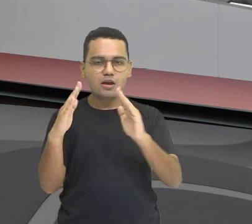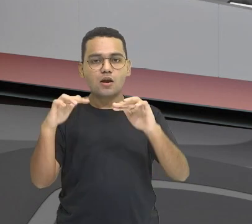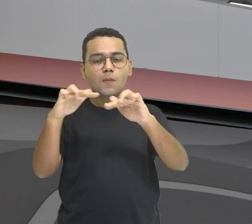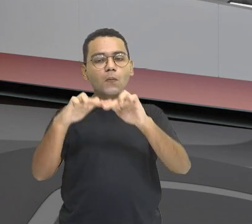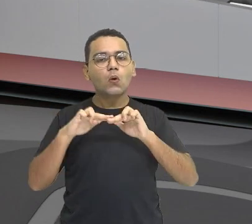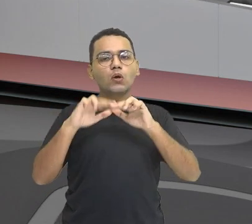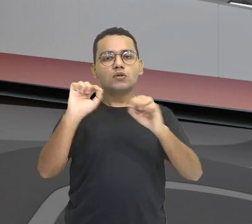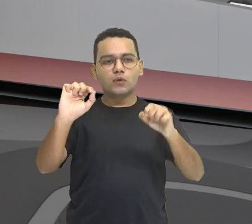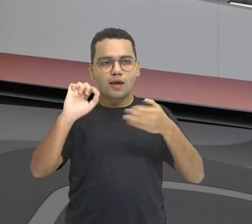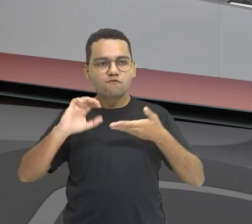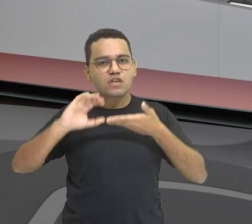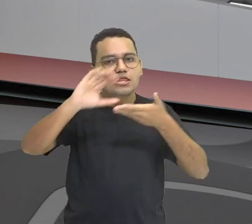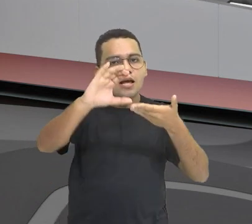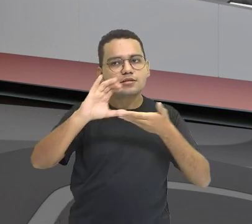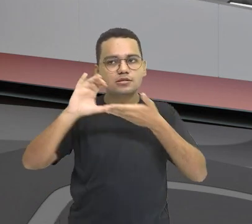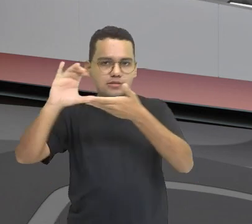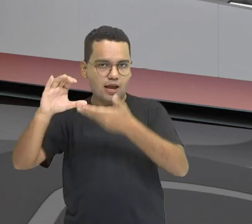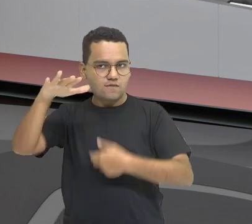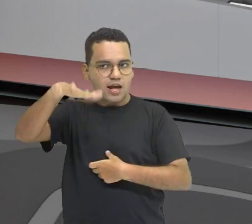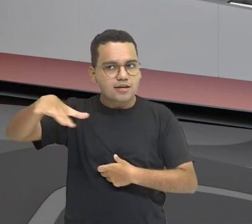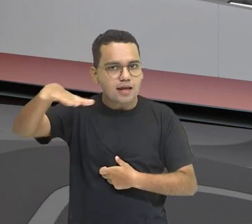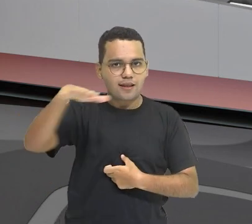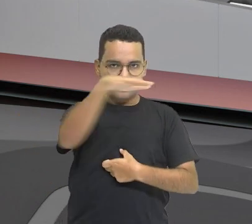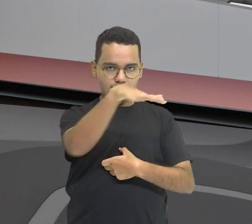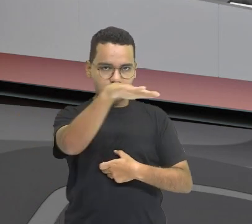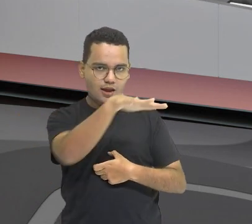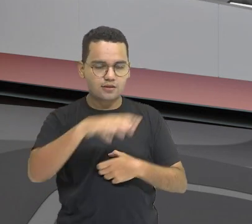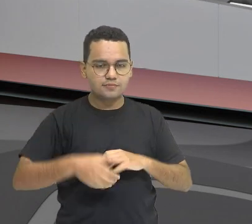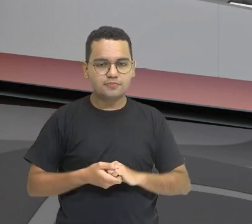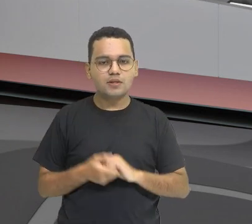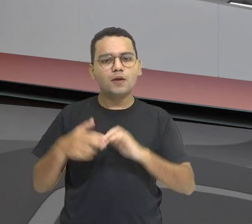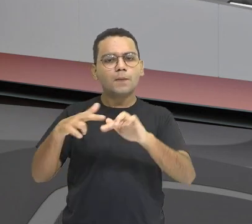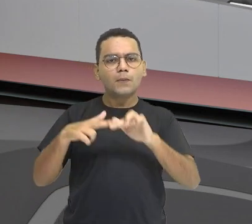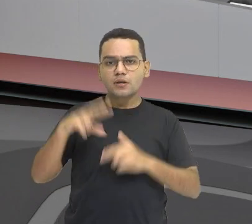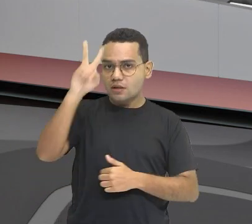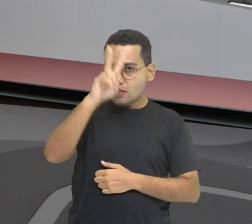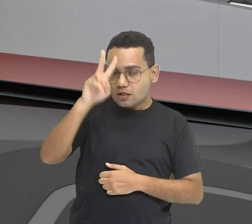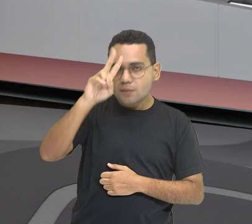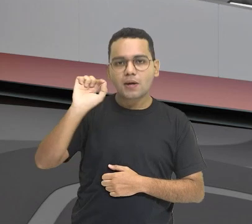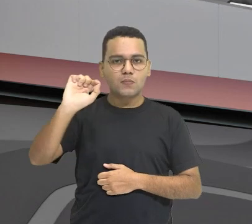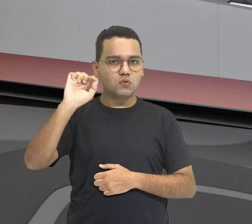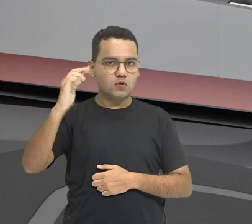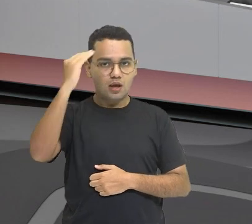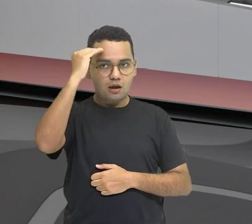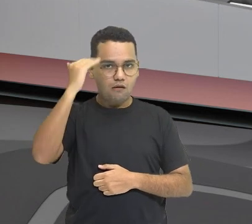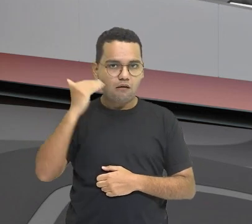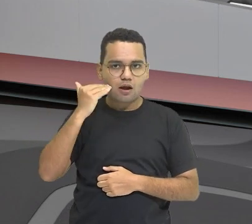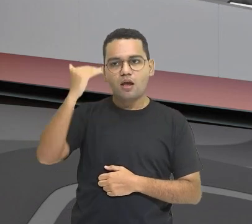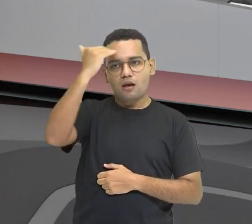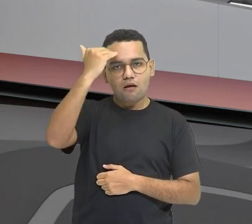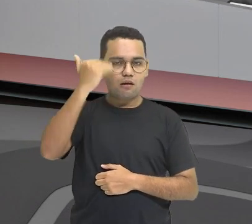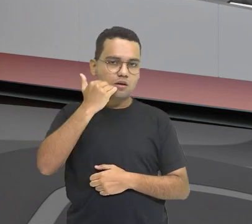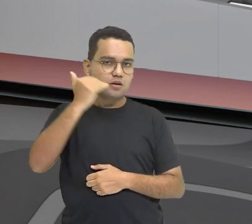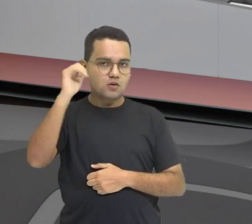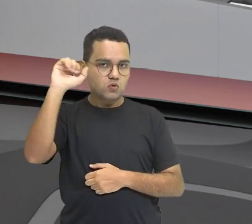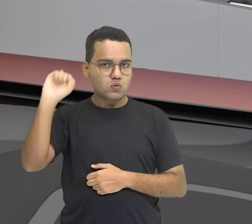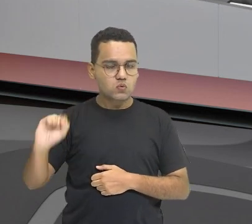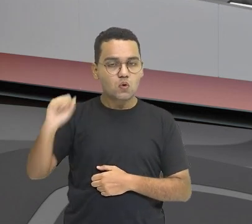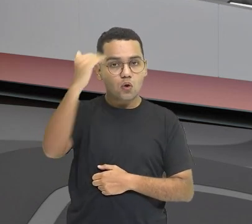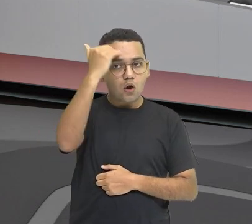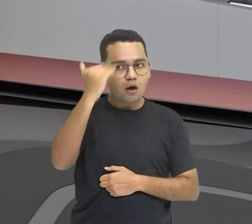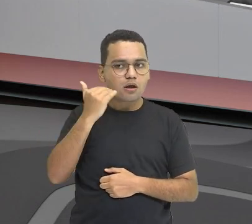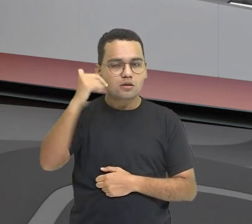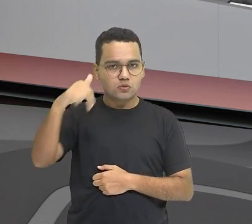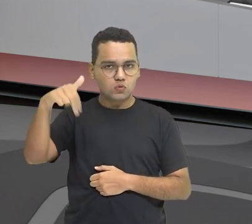conflitos regionais. Foi assim nas Coreias, tá? Coreia do Norte e Coreia do Sul. Coreia do Norte com apoio